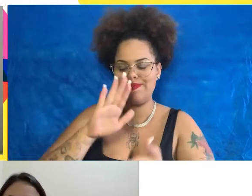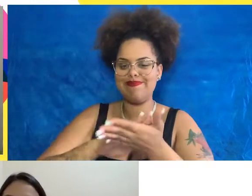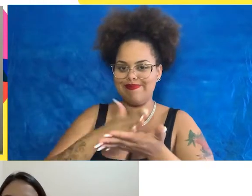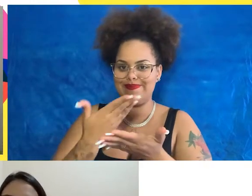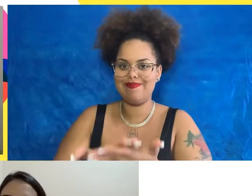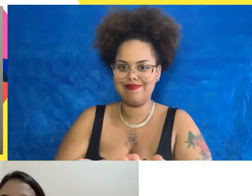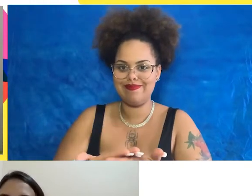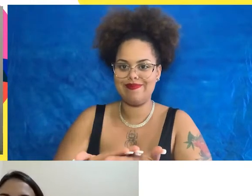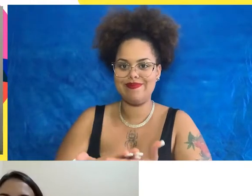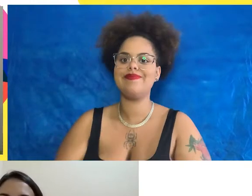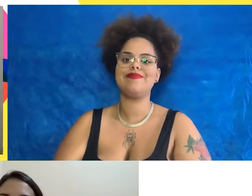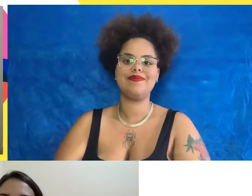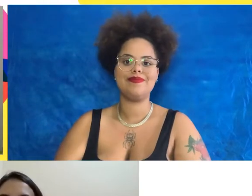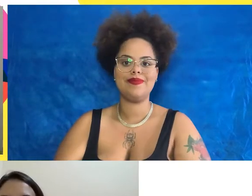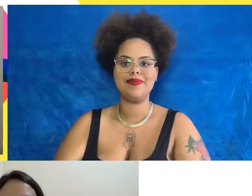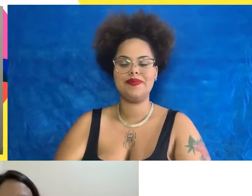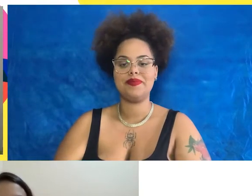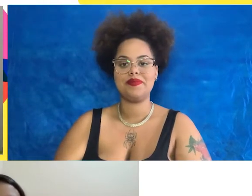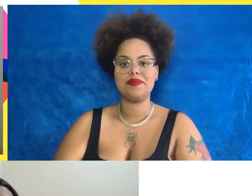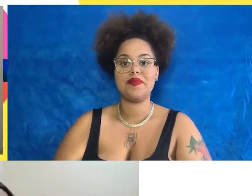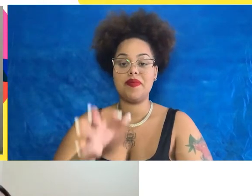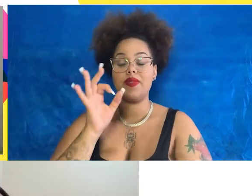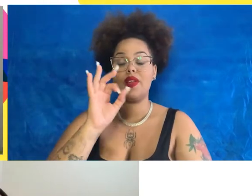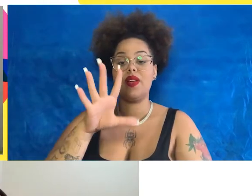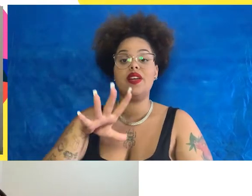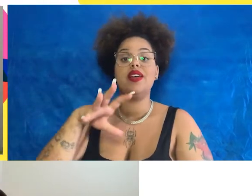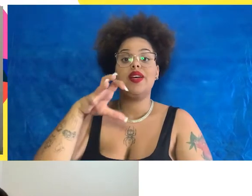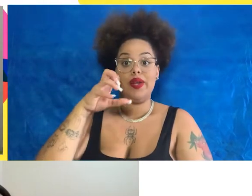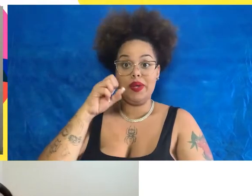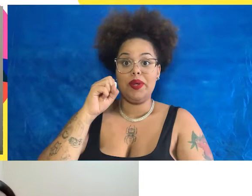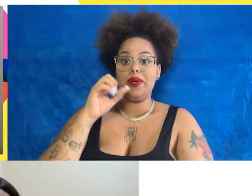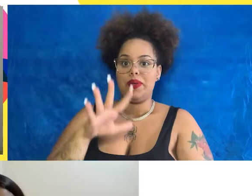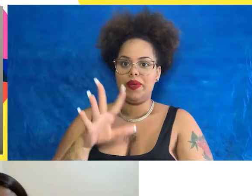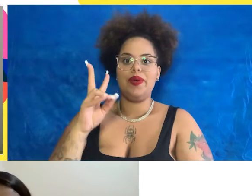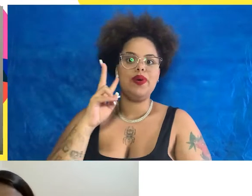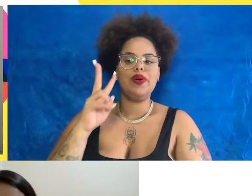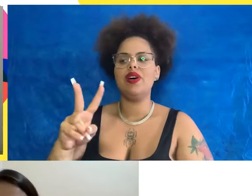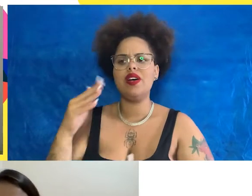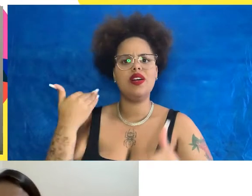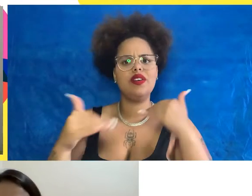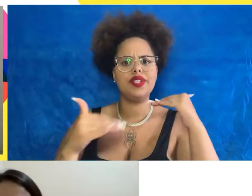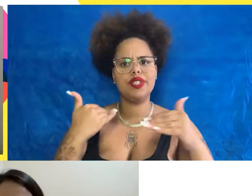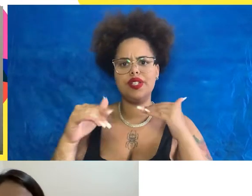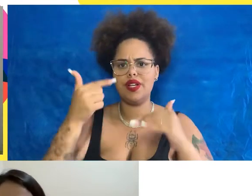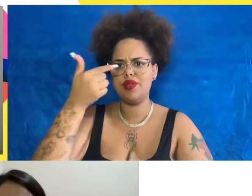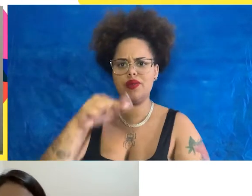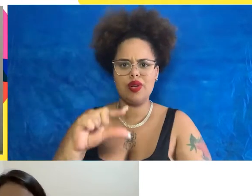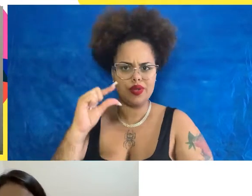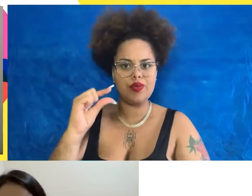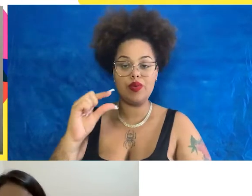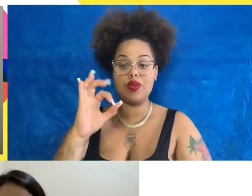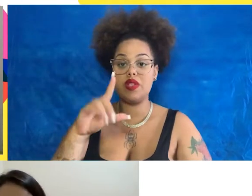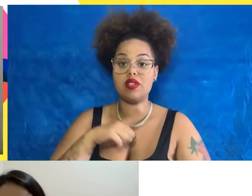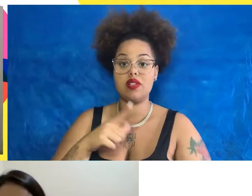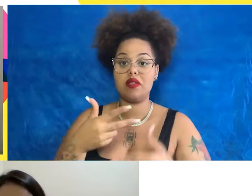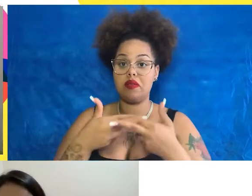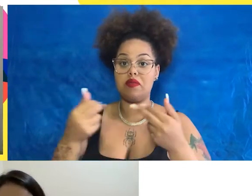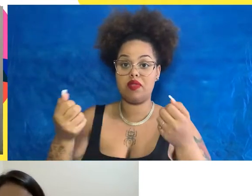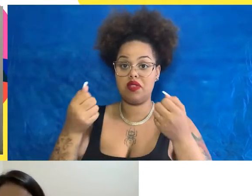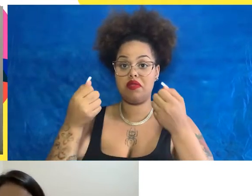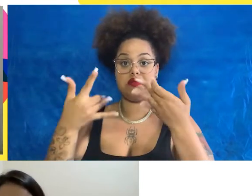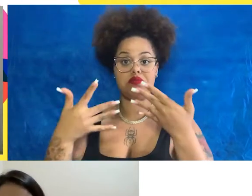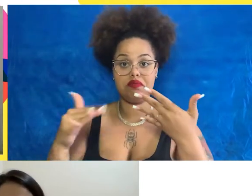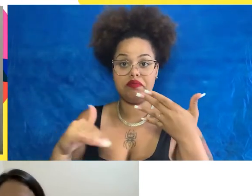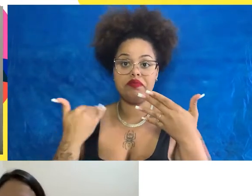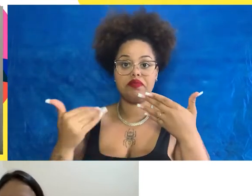intérprete. Só dar uma respiradinha aqui, ver aqui no chat mais um pouco se tem mais algum